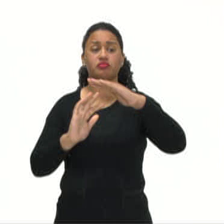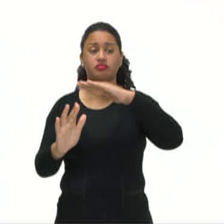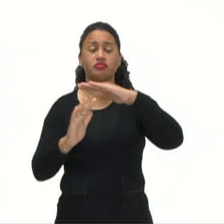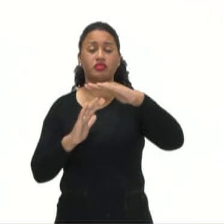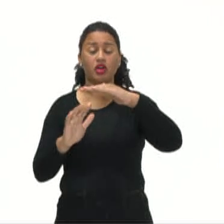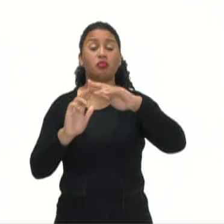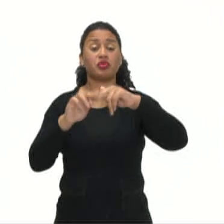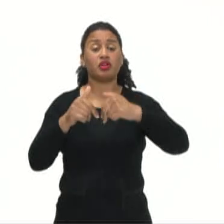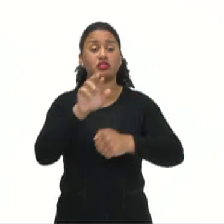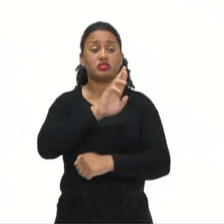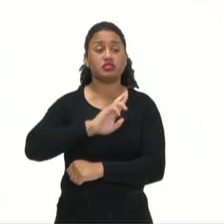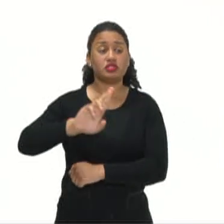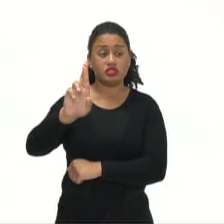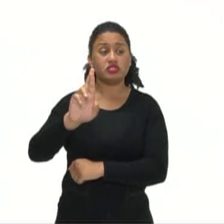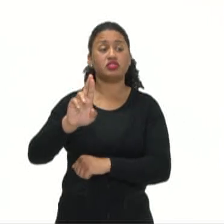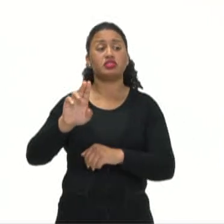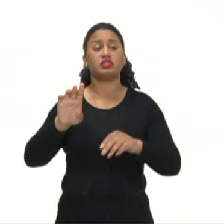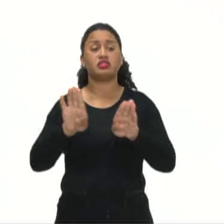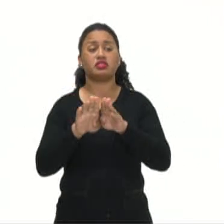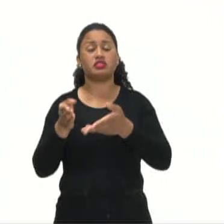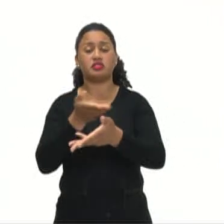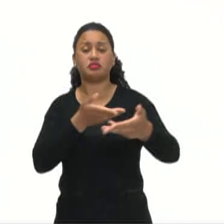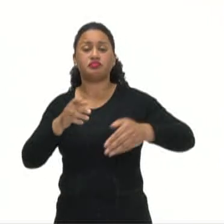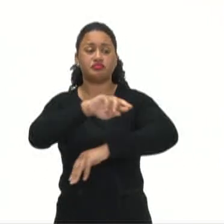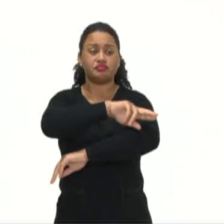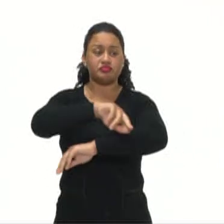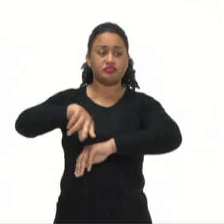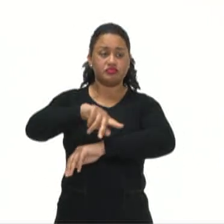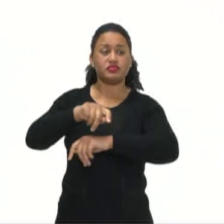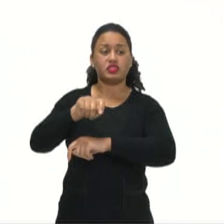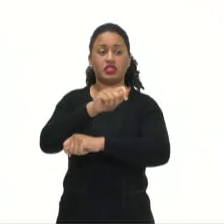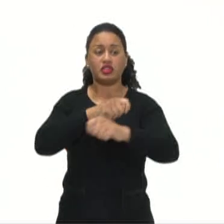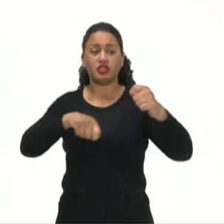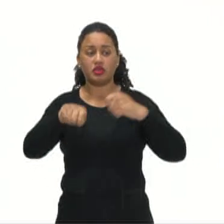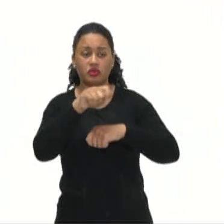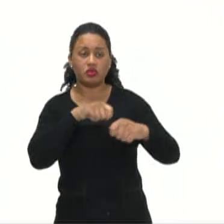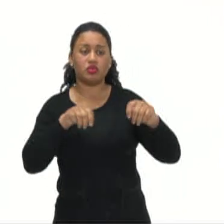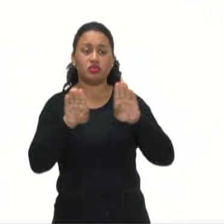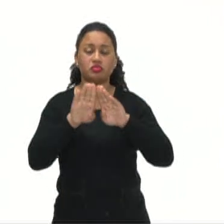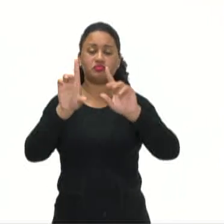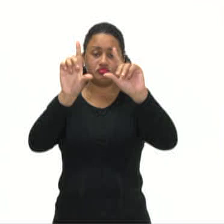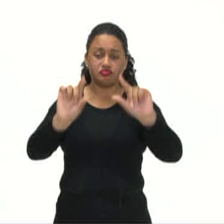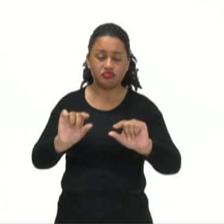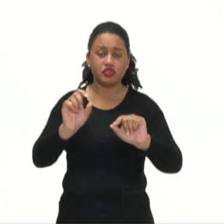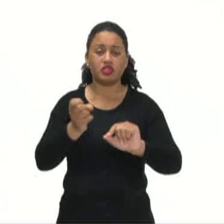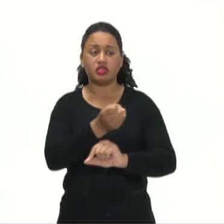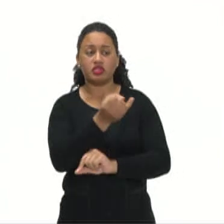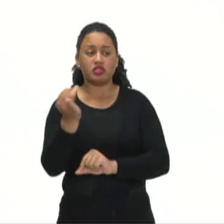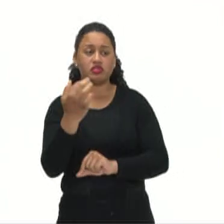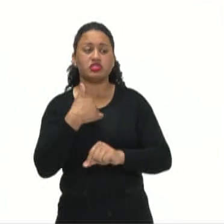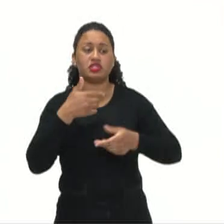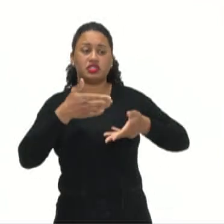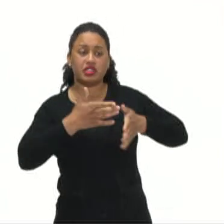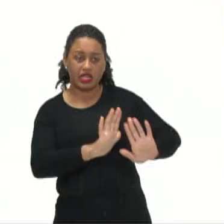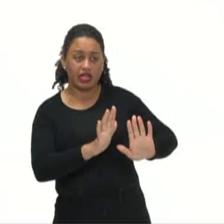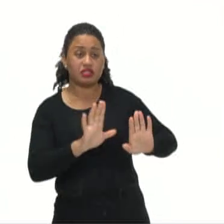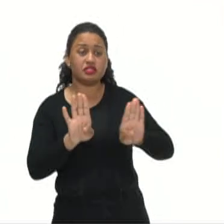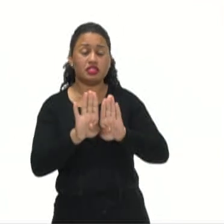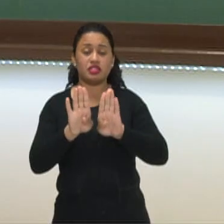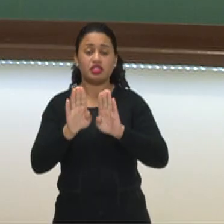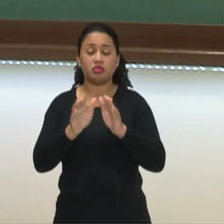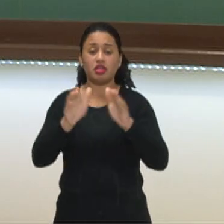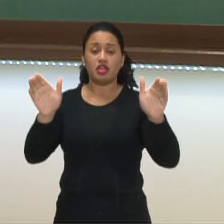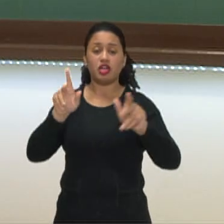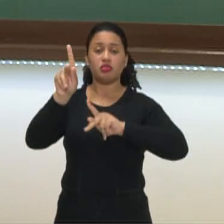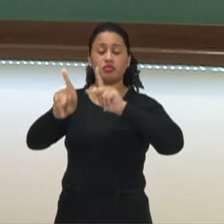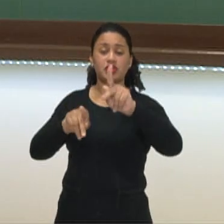motivos religiosos, relações sociais, imigração econômica, declínio da taxa de natalidade e envelhecimento populacional.